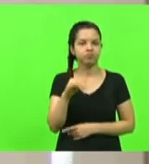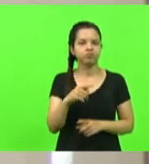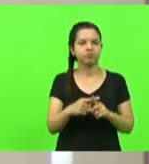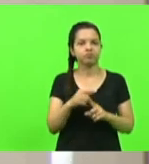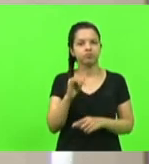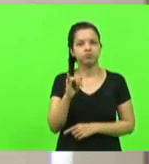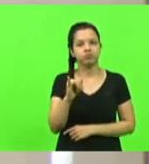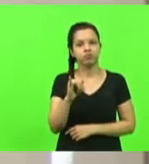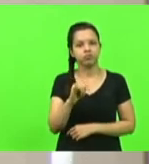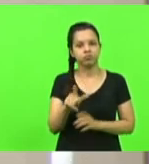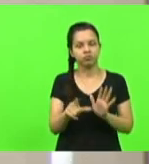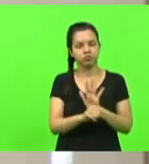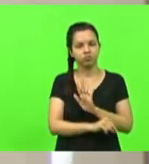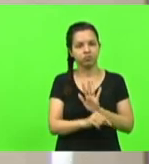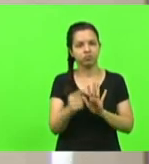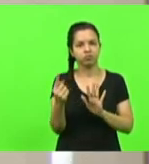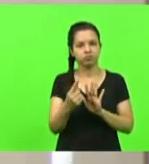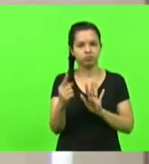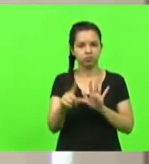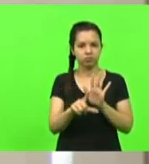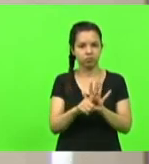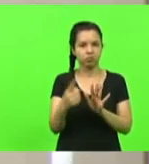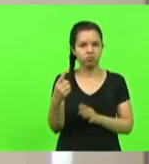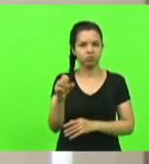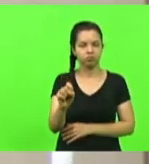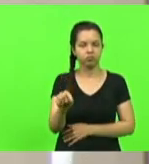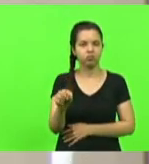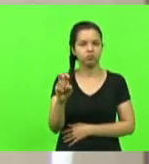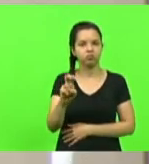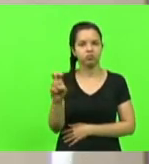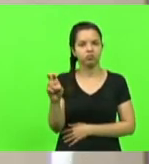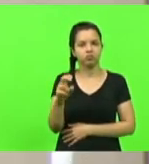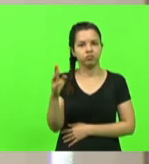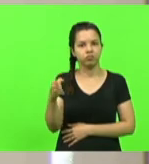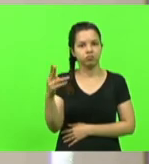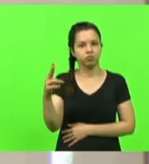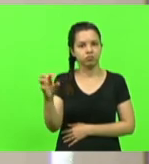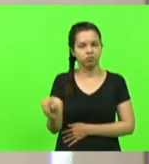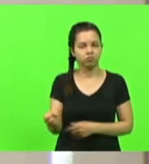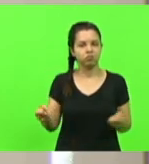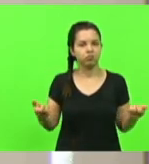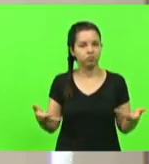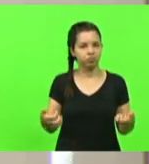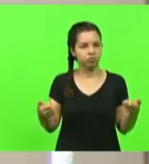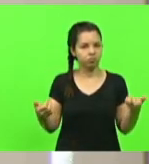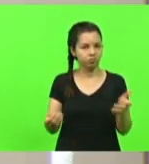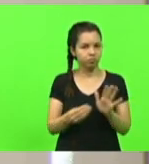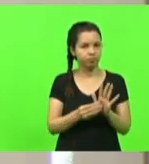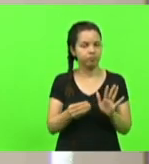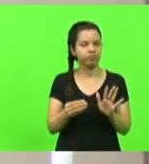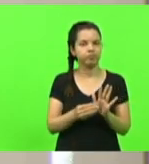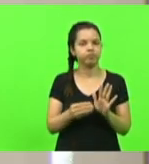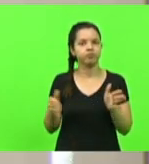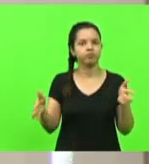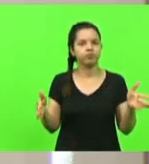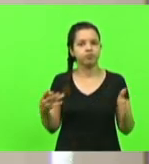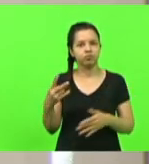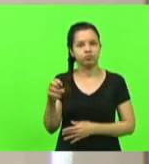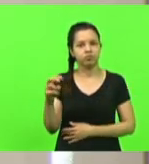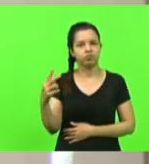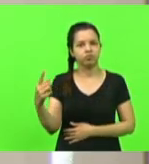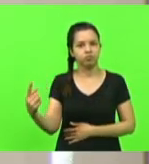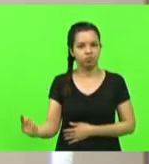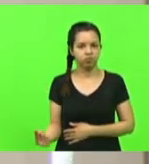1º da lei 18.055 de 2020, que estima a receita e fixa despesa do estado para o exercício financeiro de 2021 e estabelece outras